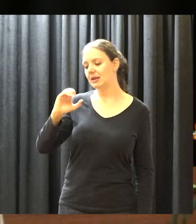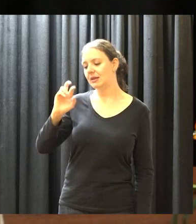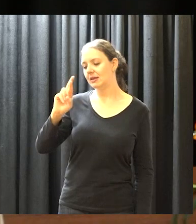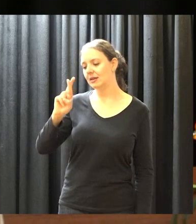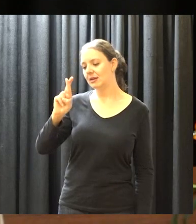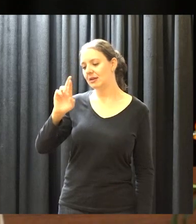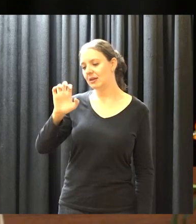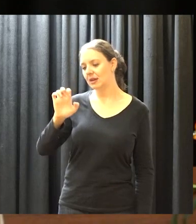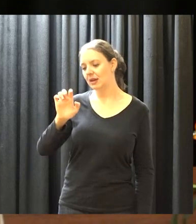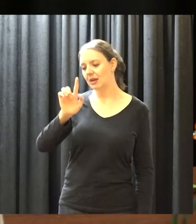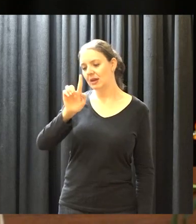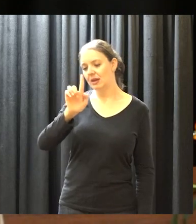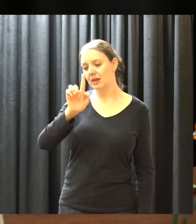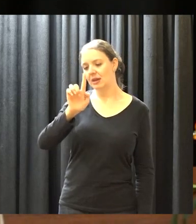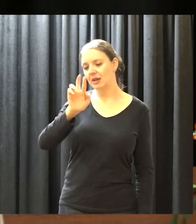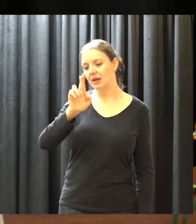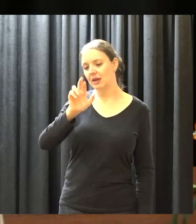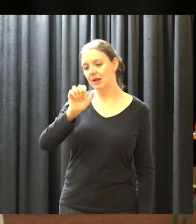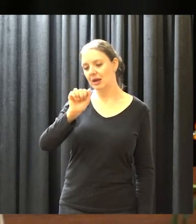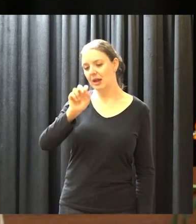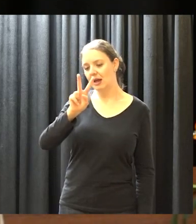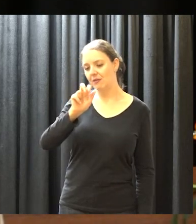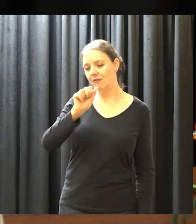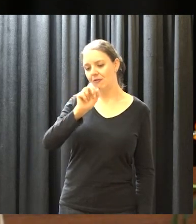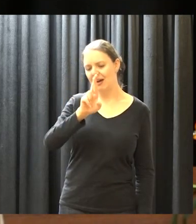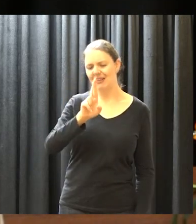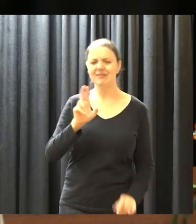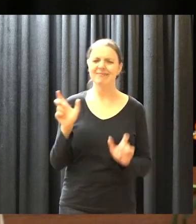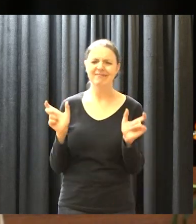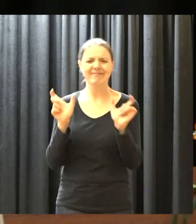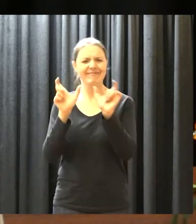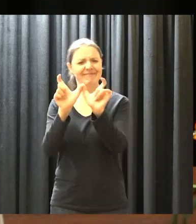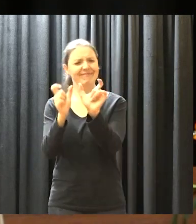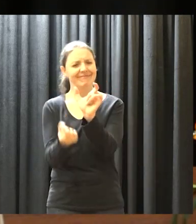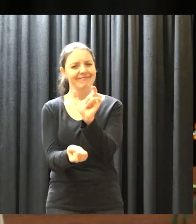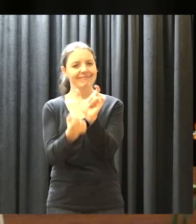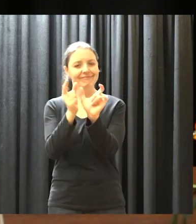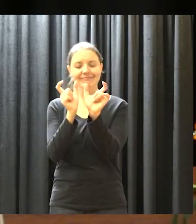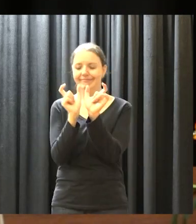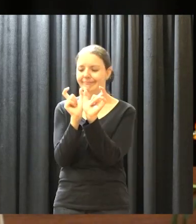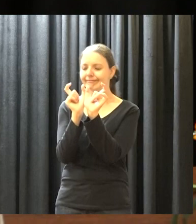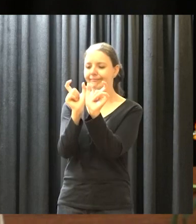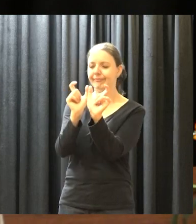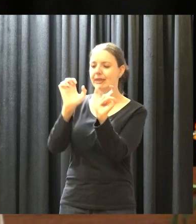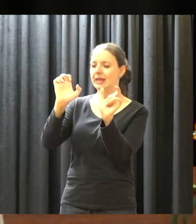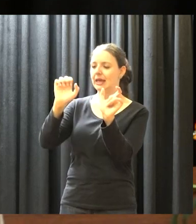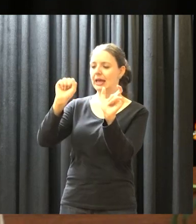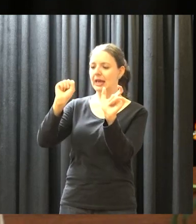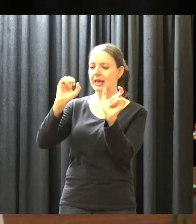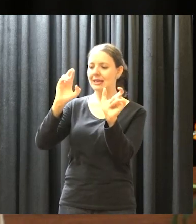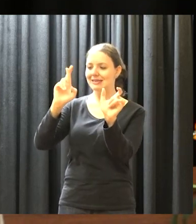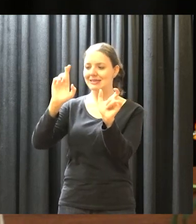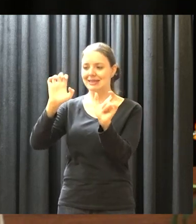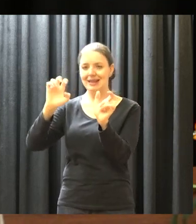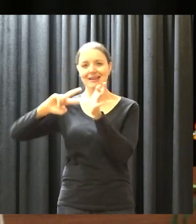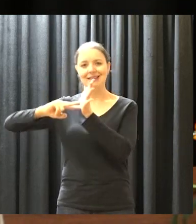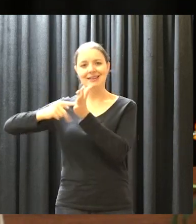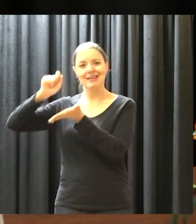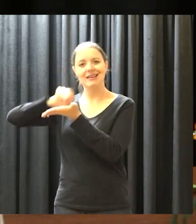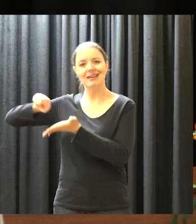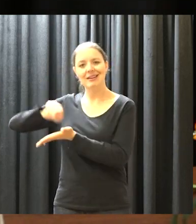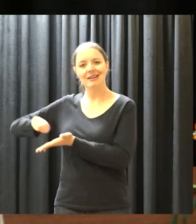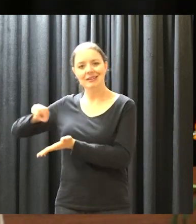de escrever-gravar as narrativas surgiu das próprias mulheres com deficiência, que